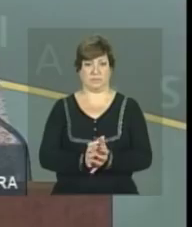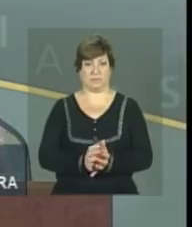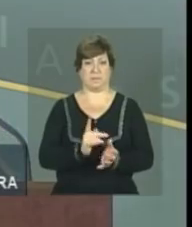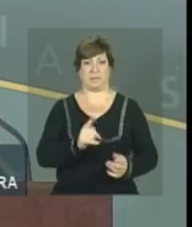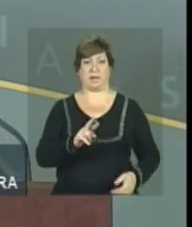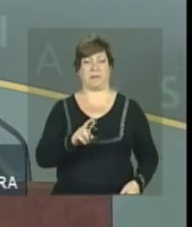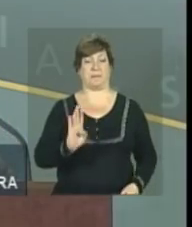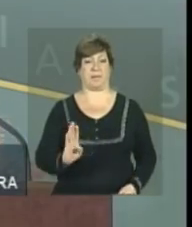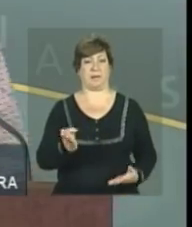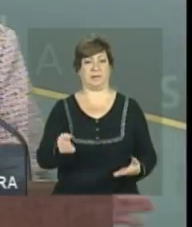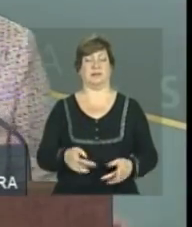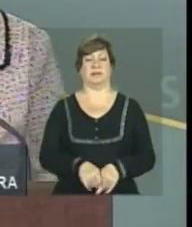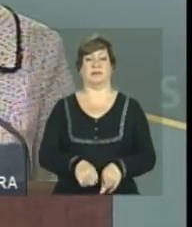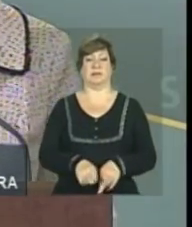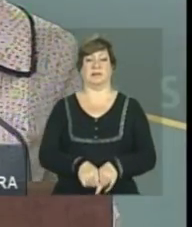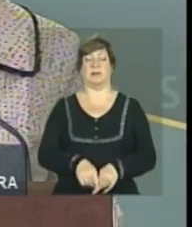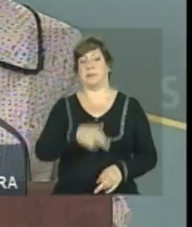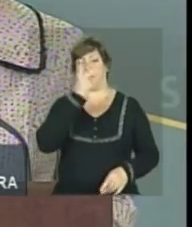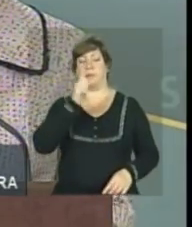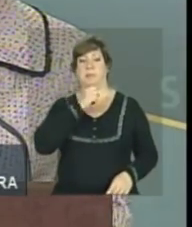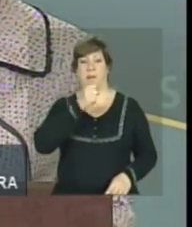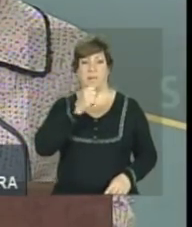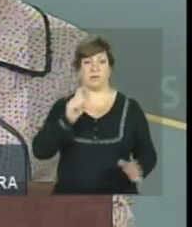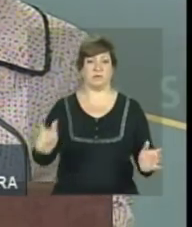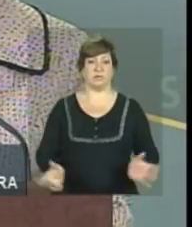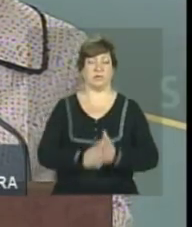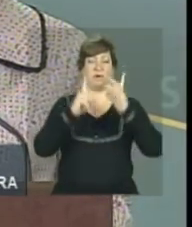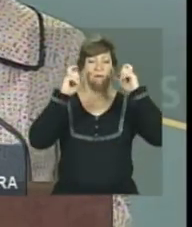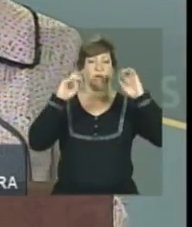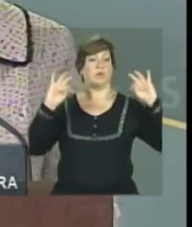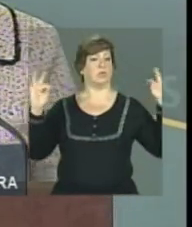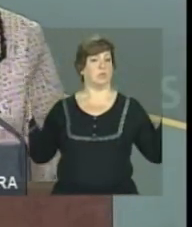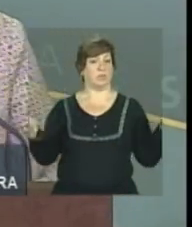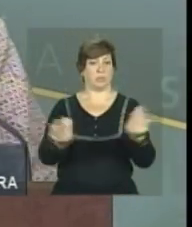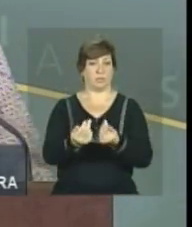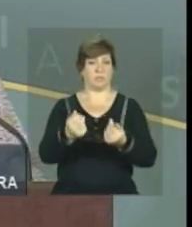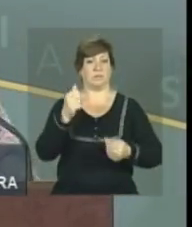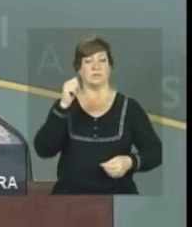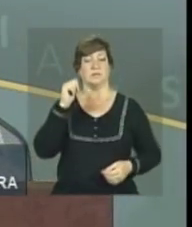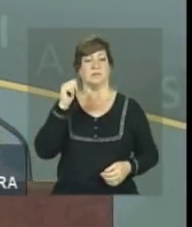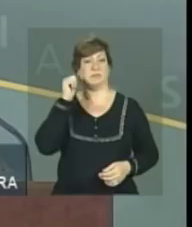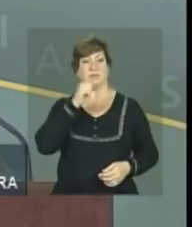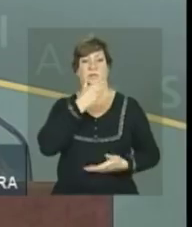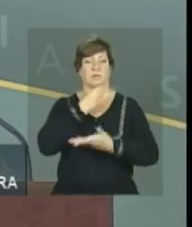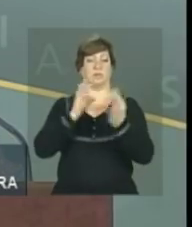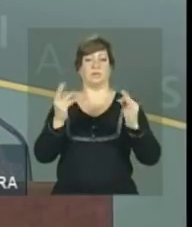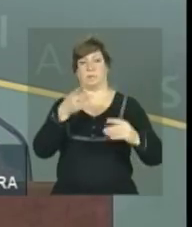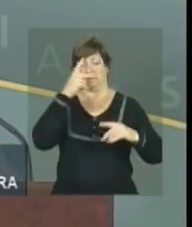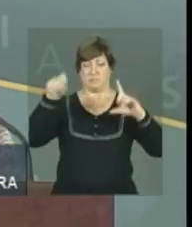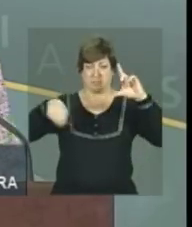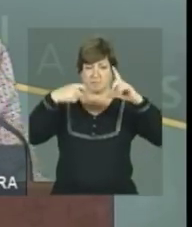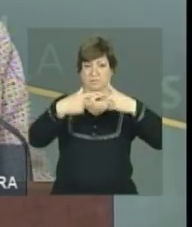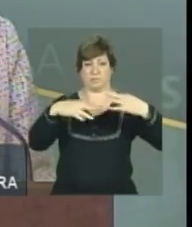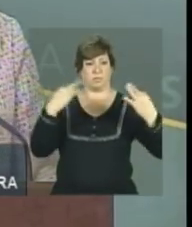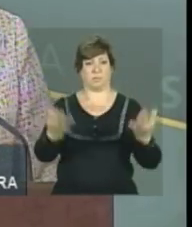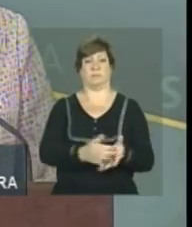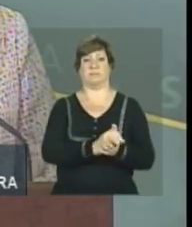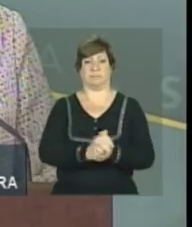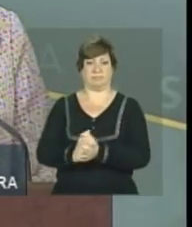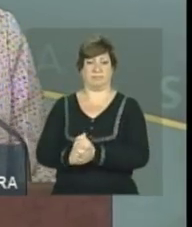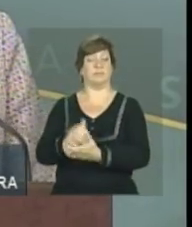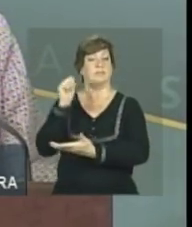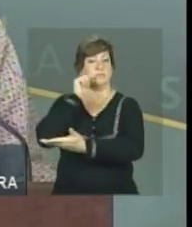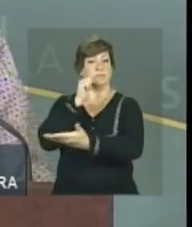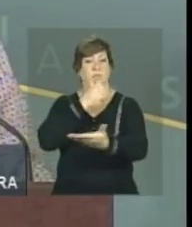PRB, senhores jornalistas, senhores fotógrafos e senhores cinegrafistas,